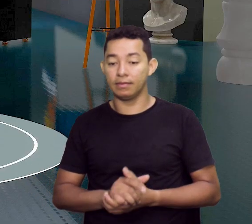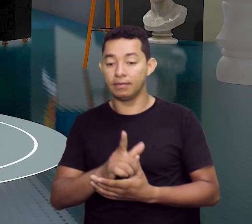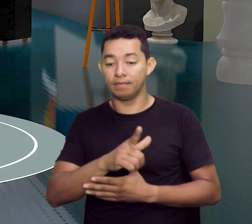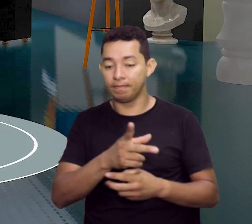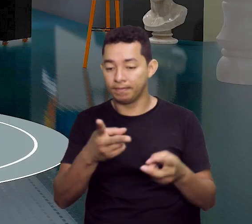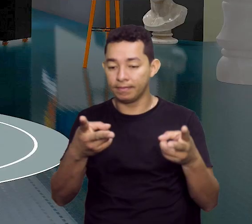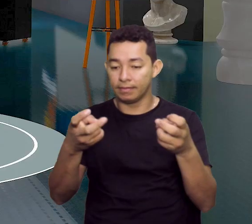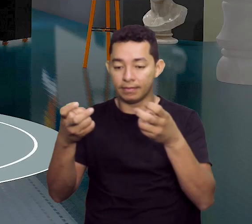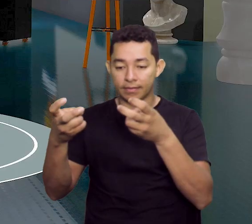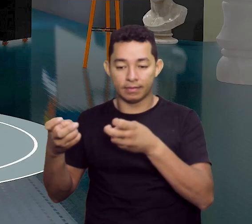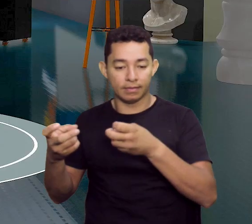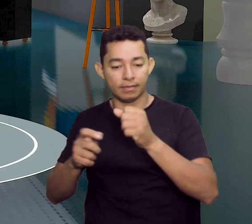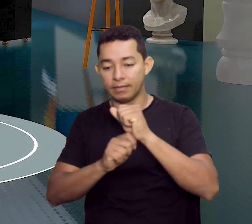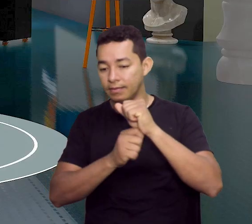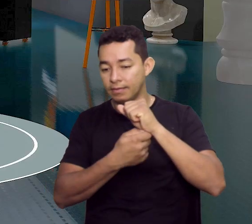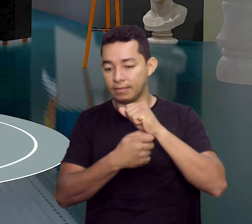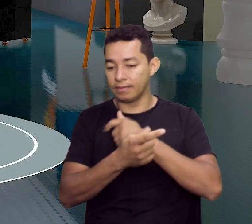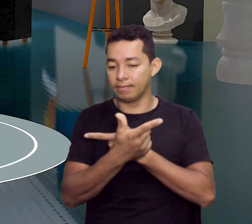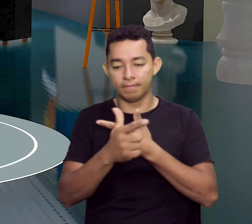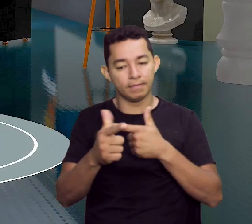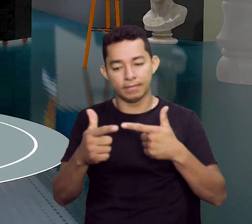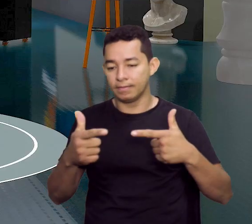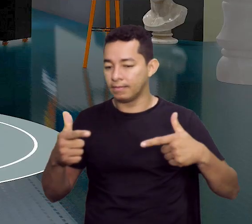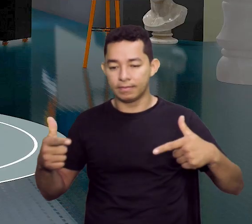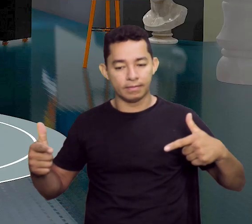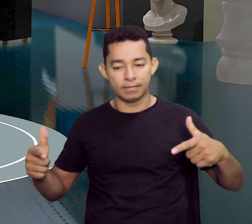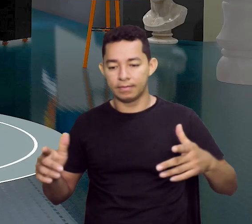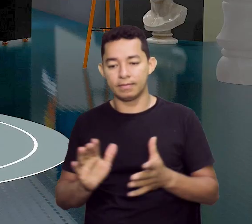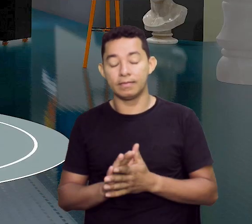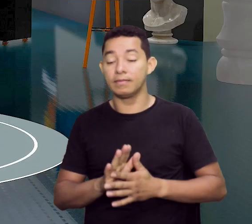Você vai perceber que isso não tem mistério.